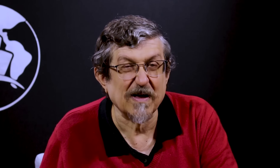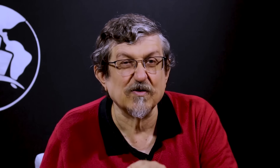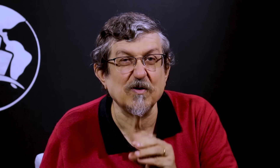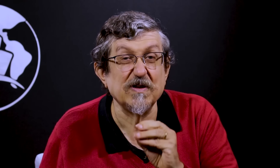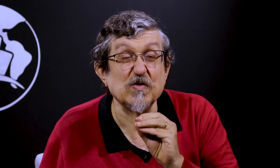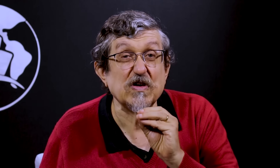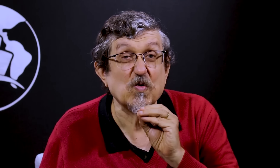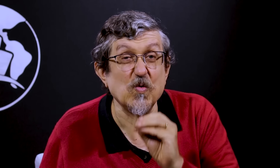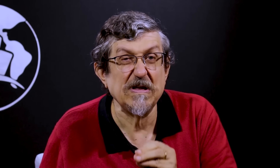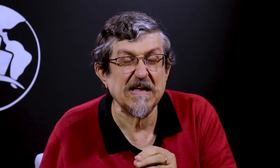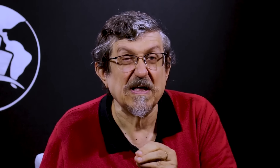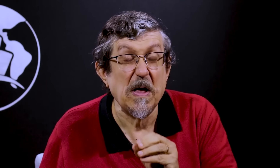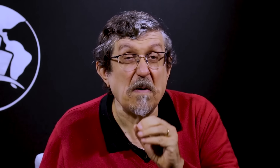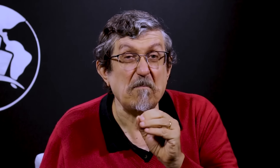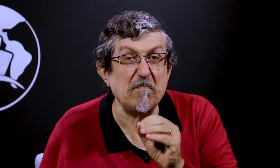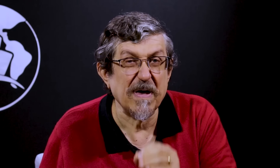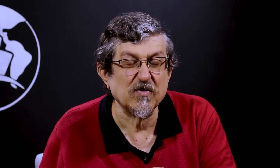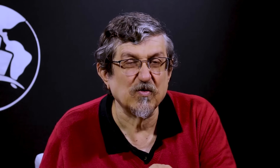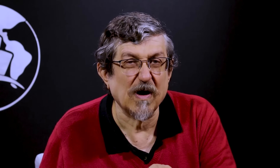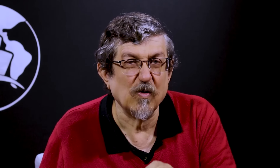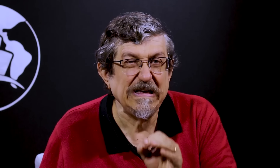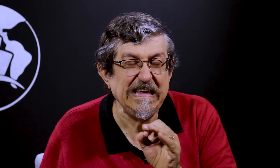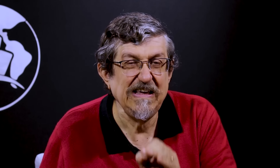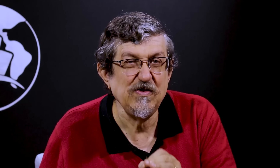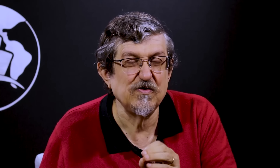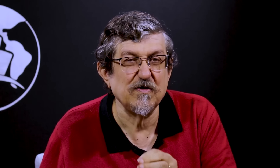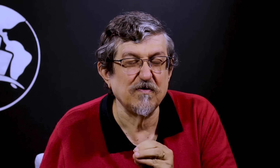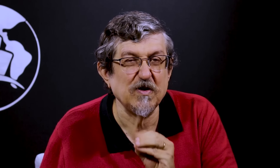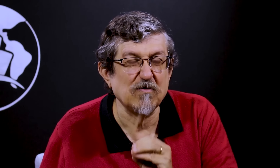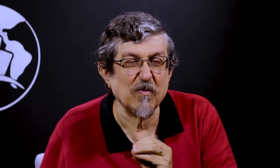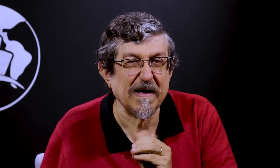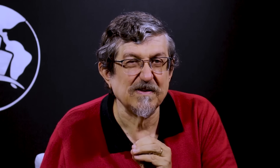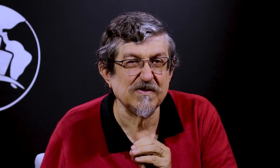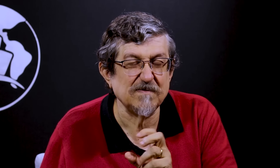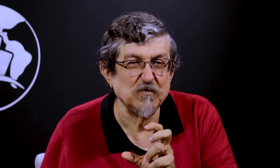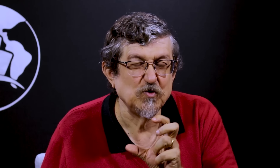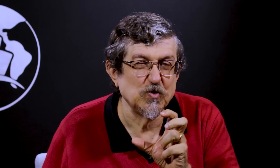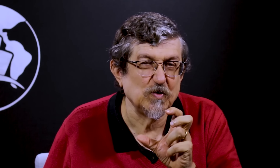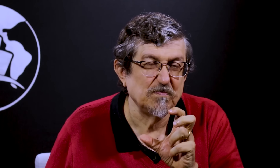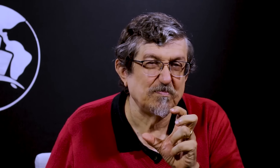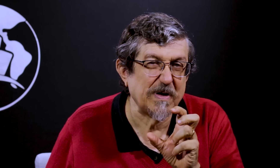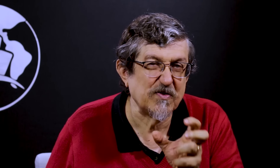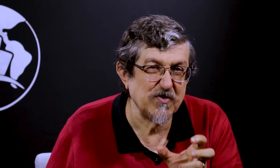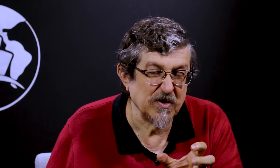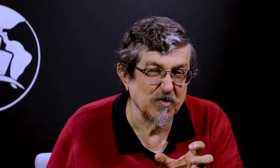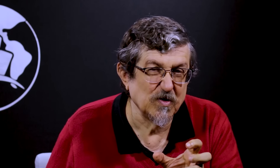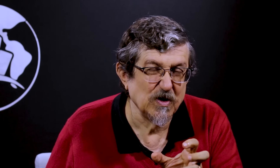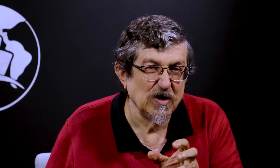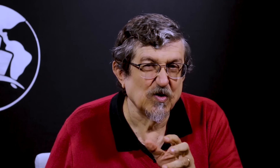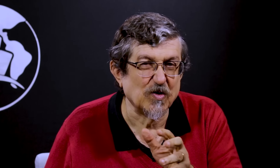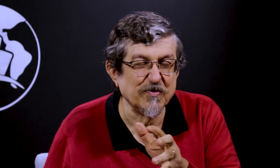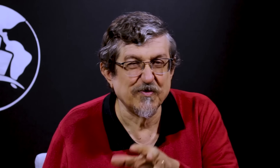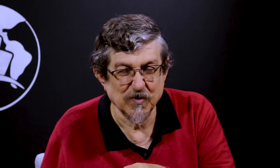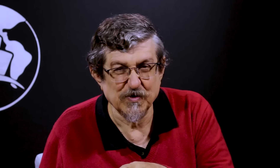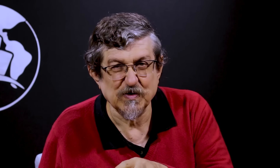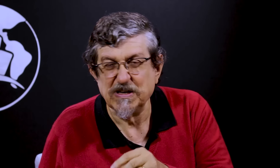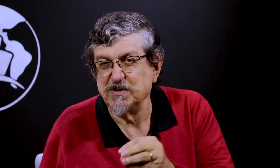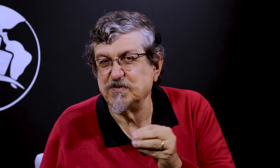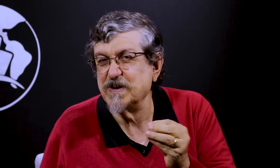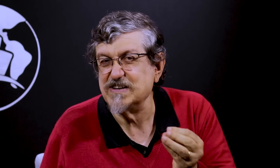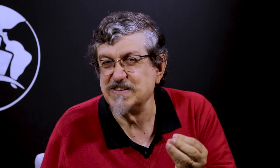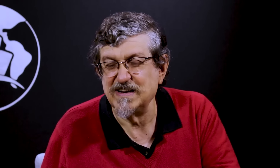no espaço, é o Deus que cuida pessoal e individualmente do perdido,